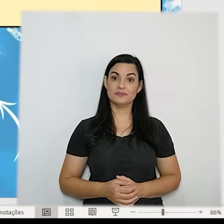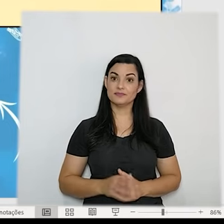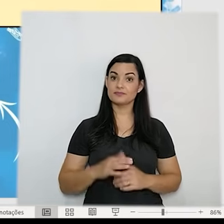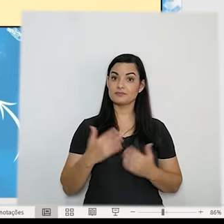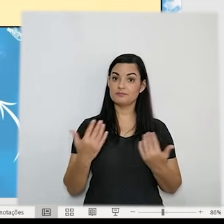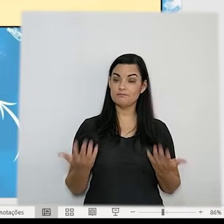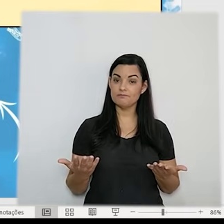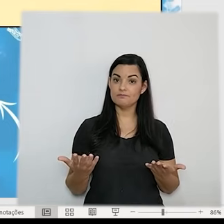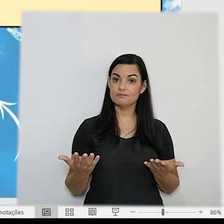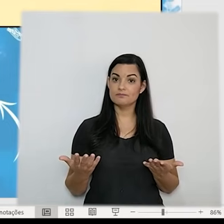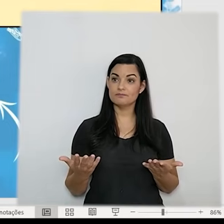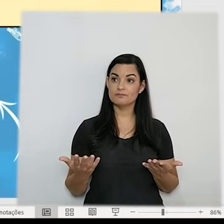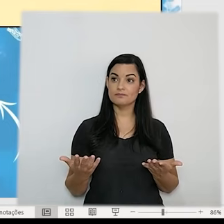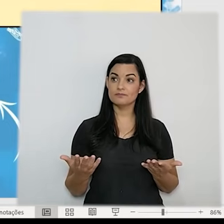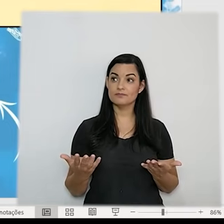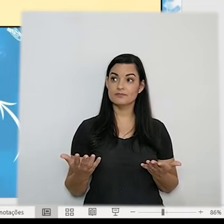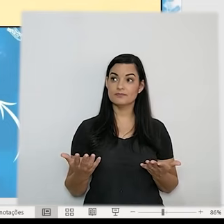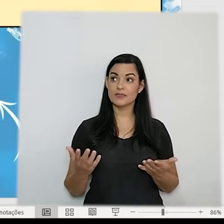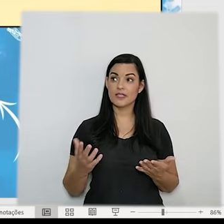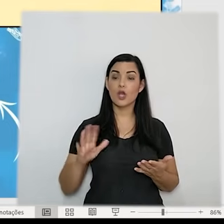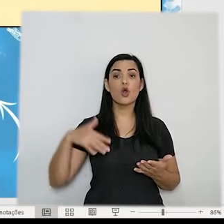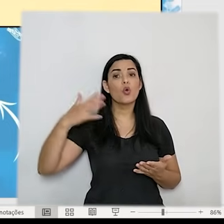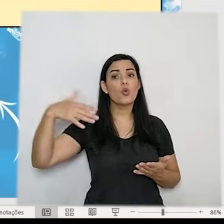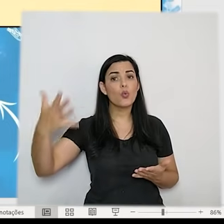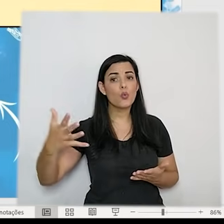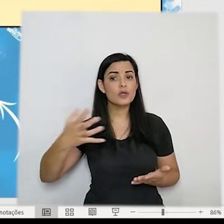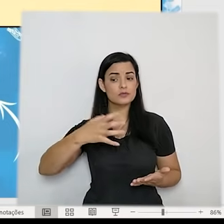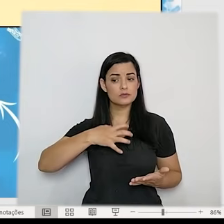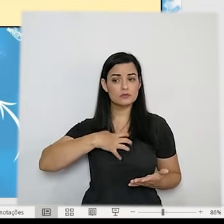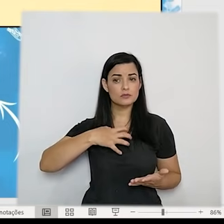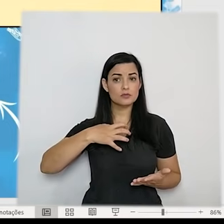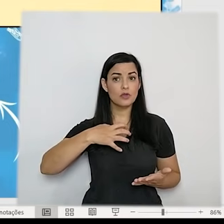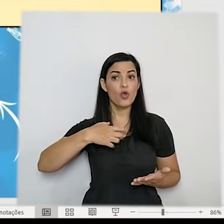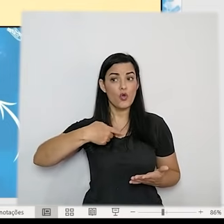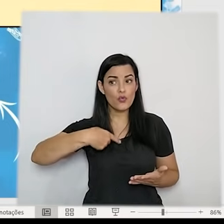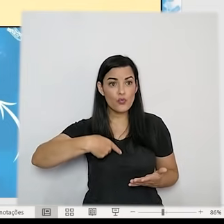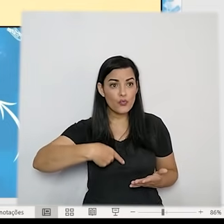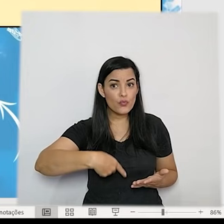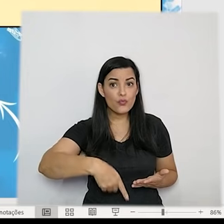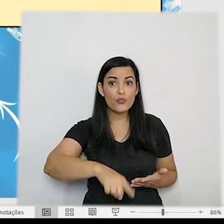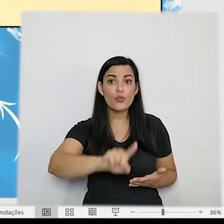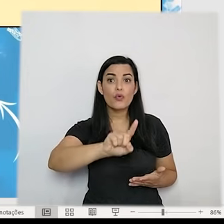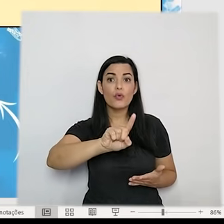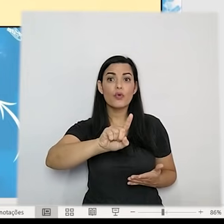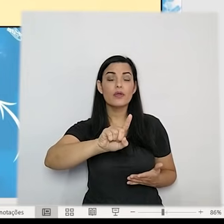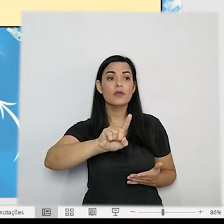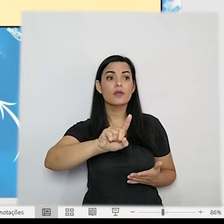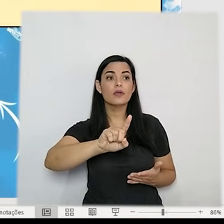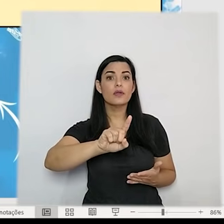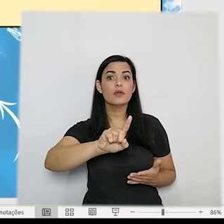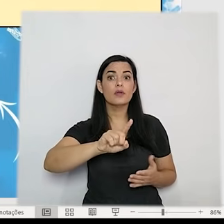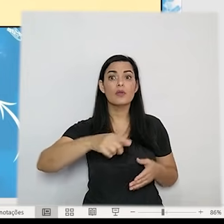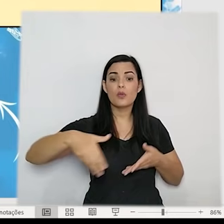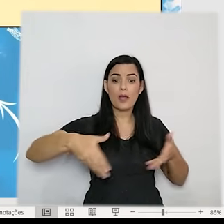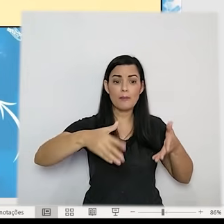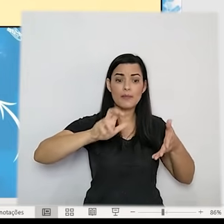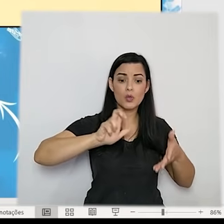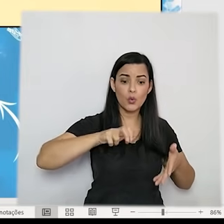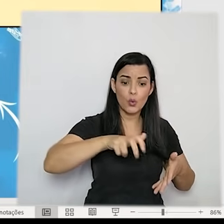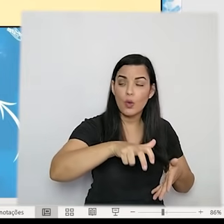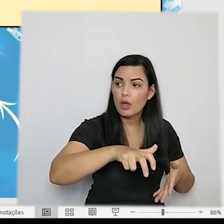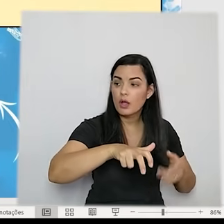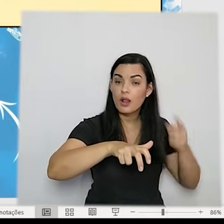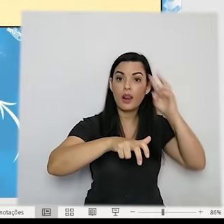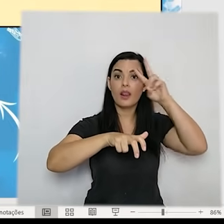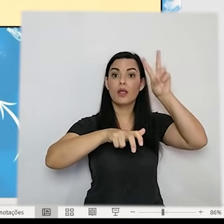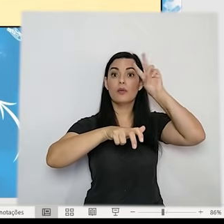Quando estava, pontinhos aí, um quadradinho, no meio do caminho, se lembrou que precisava se